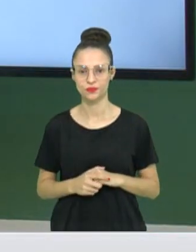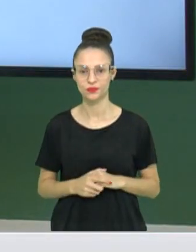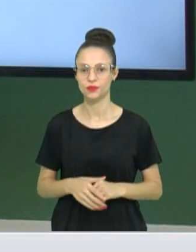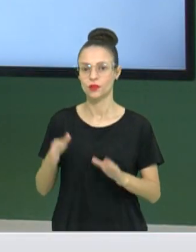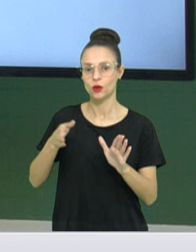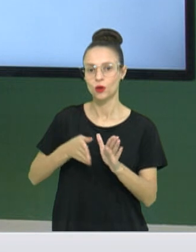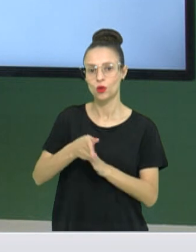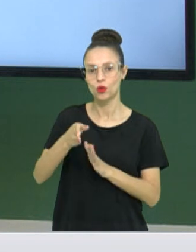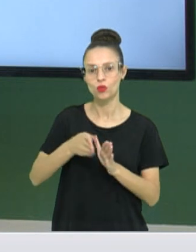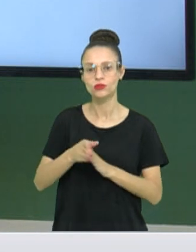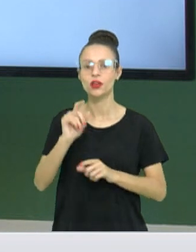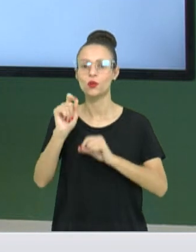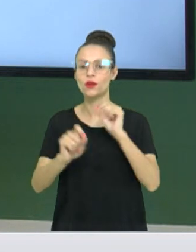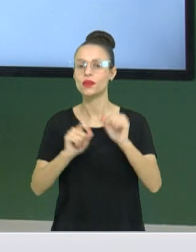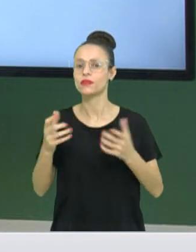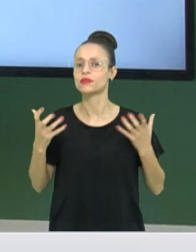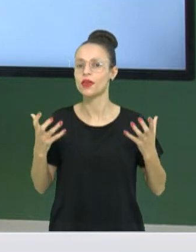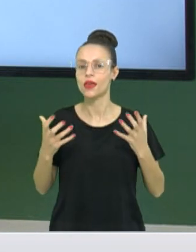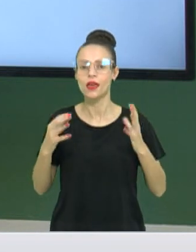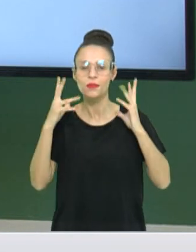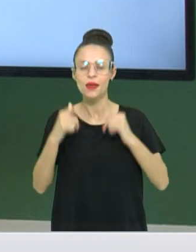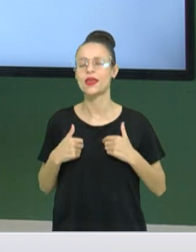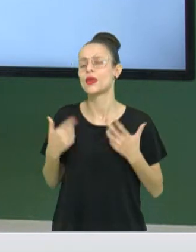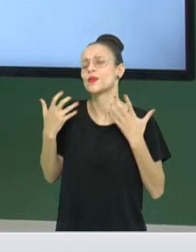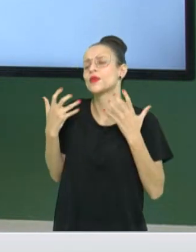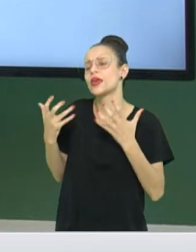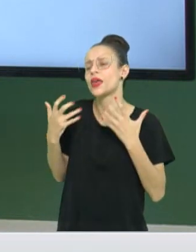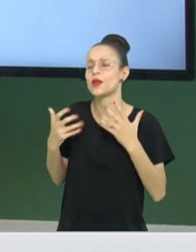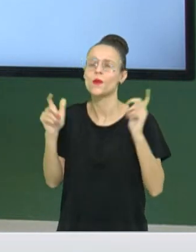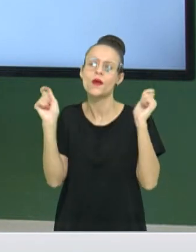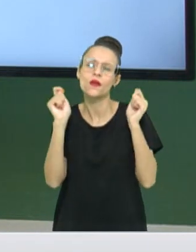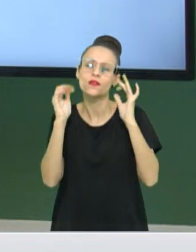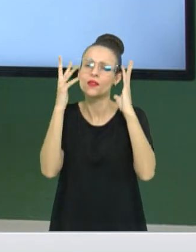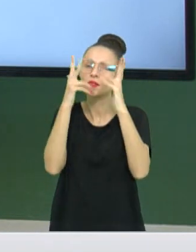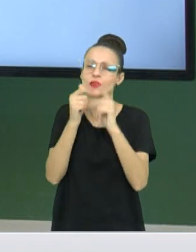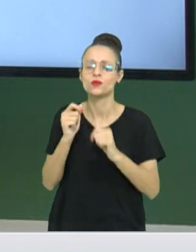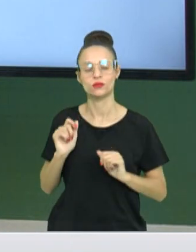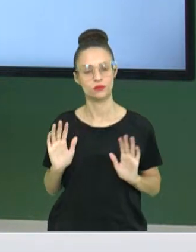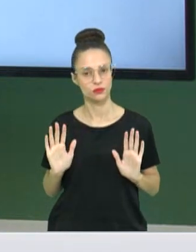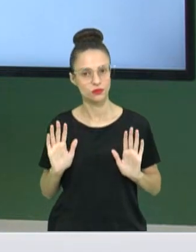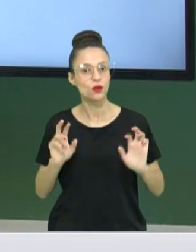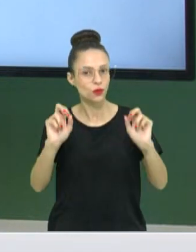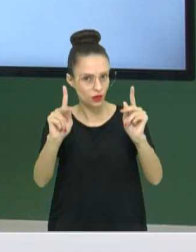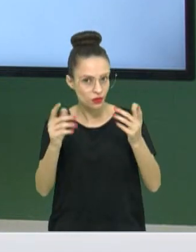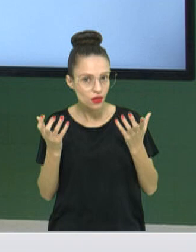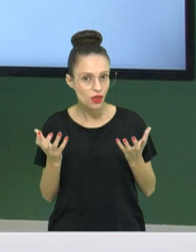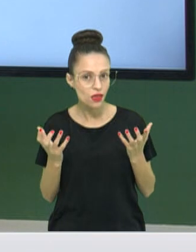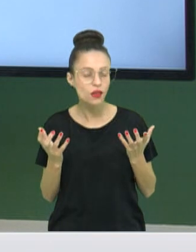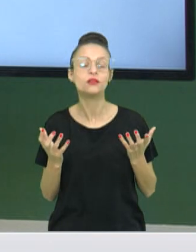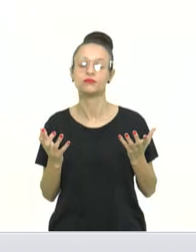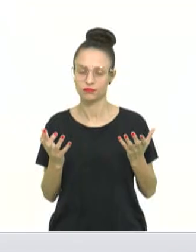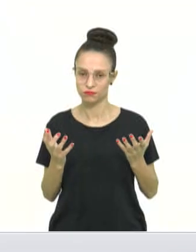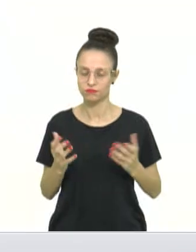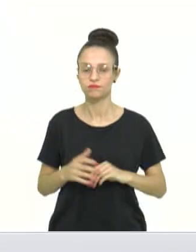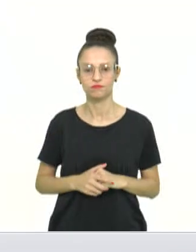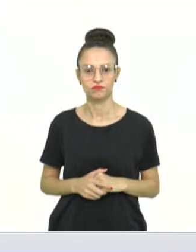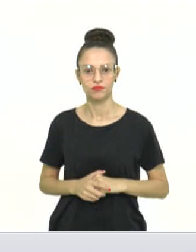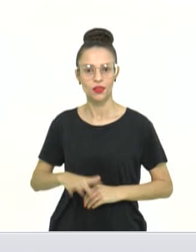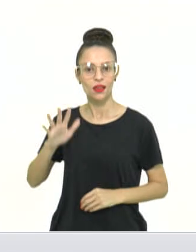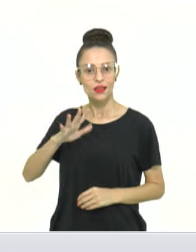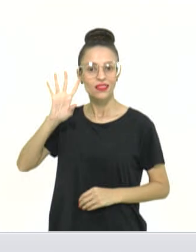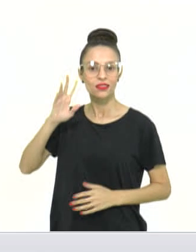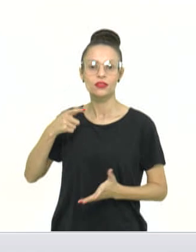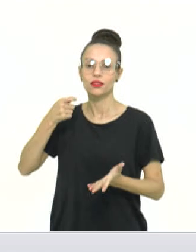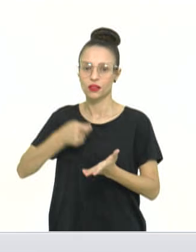Conselhos a quem quer um animal de estimação. Ah, professora, eu quero. Ai, que lindo. Ai, que não sei o que quero. Então tá, você quer um animal? A decisão de